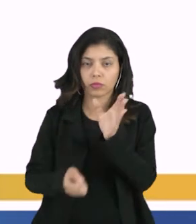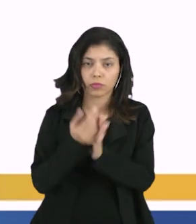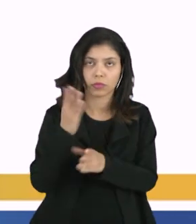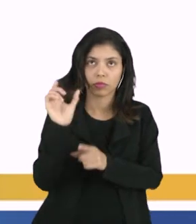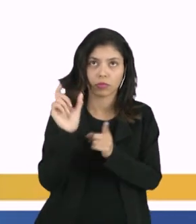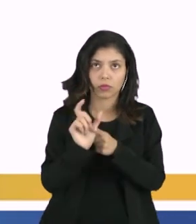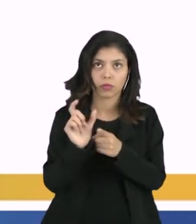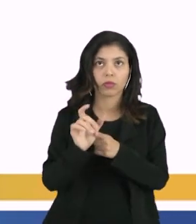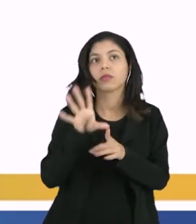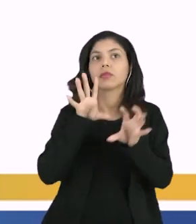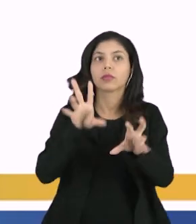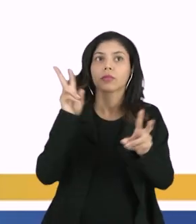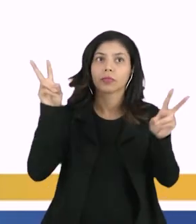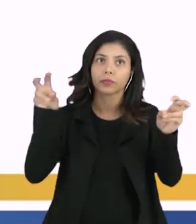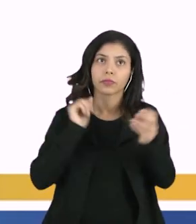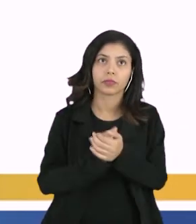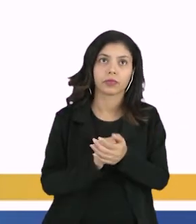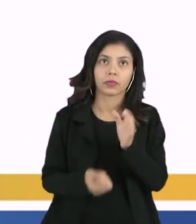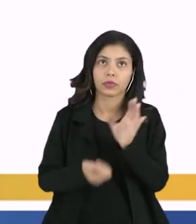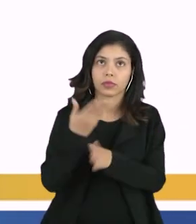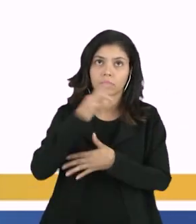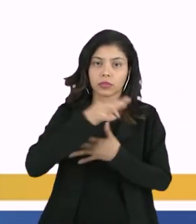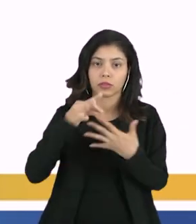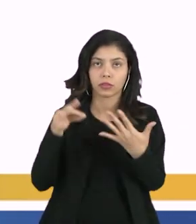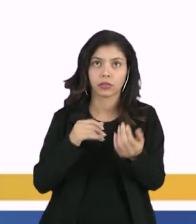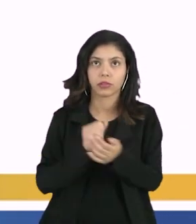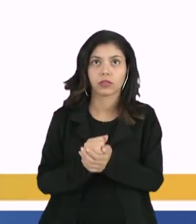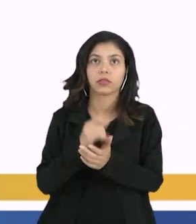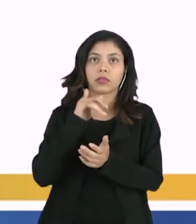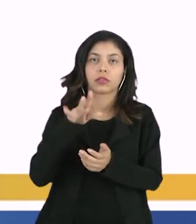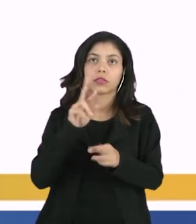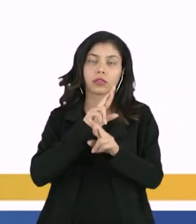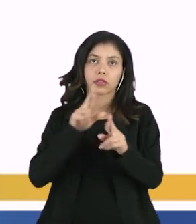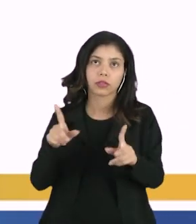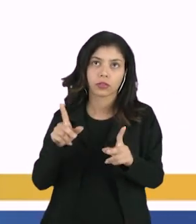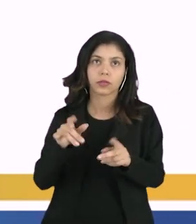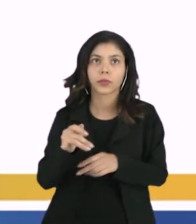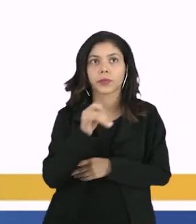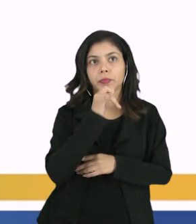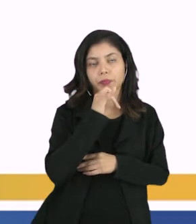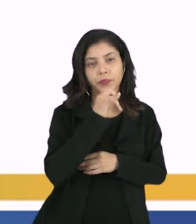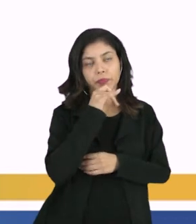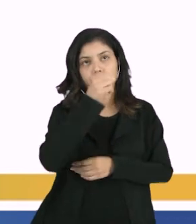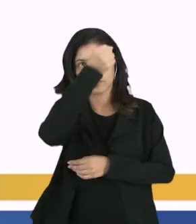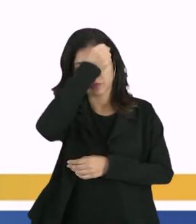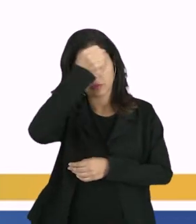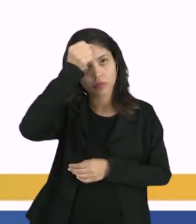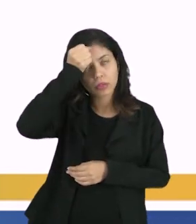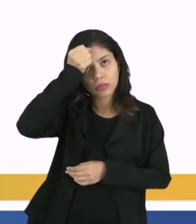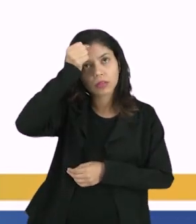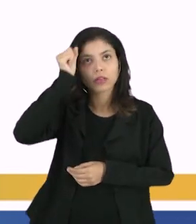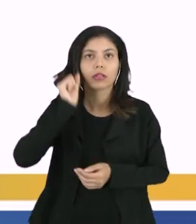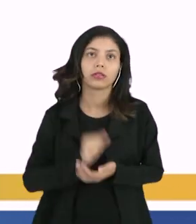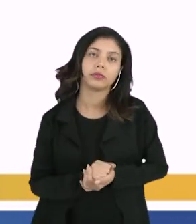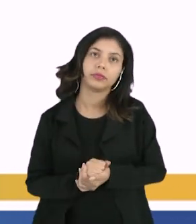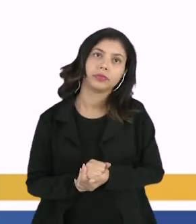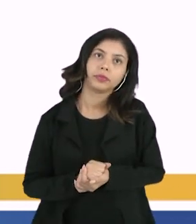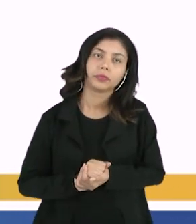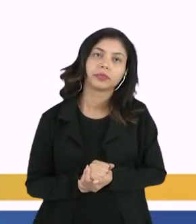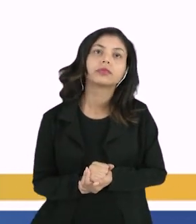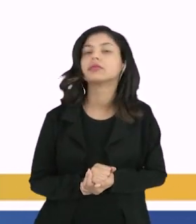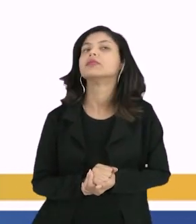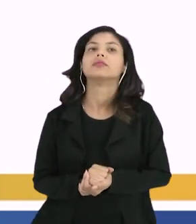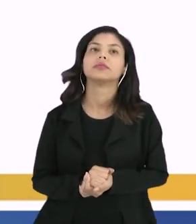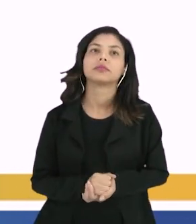de palavras. Esses termos são formados com elementos de idiomas diferentes. Por exemplo,